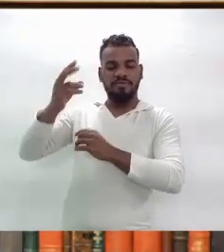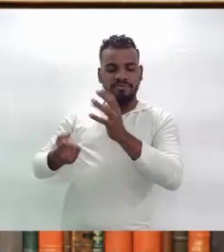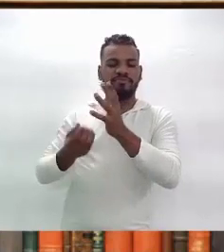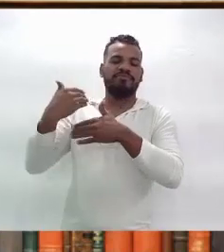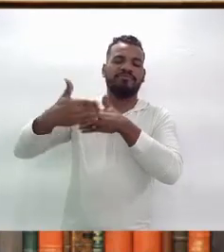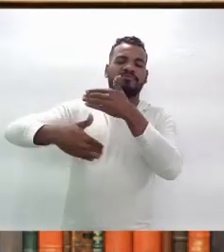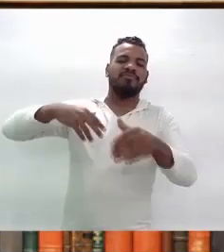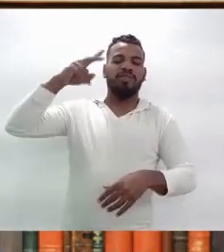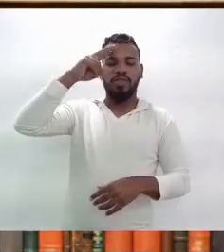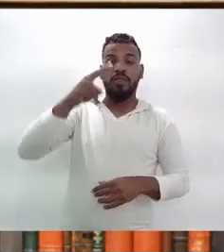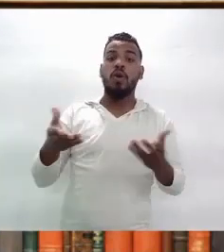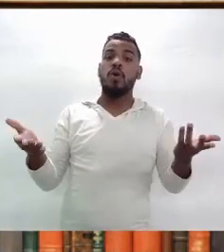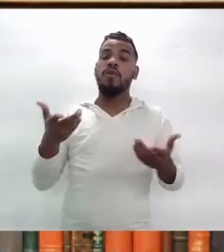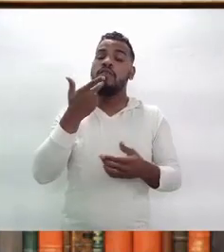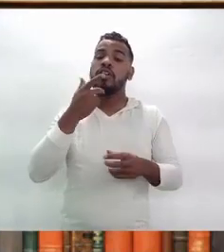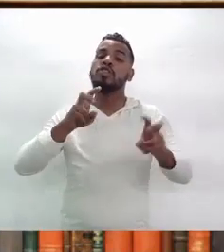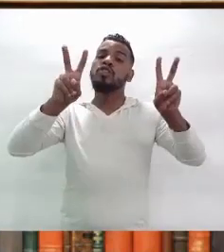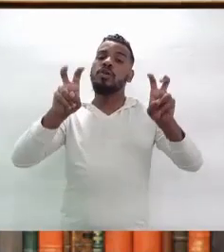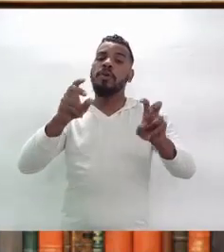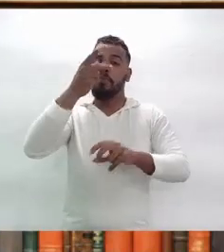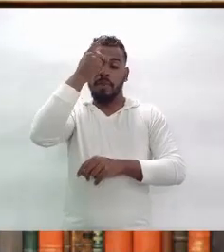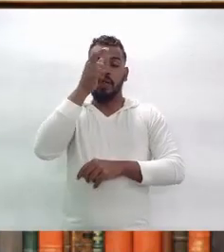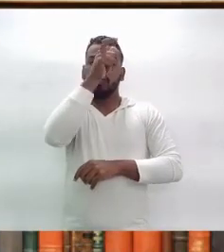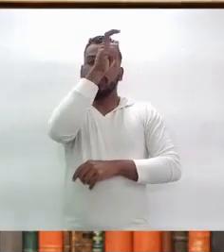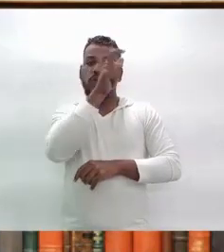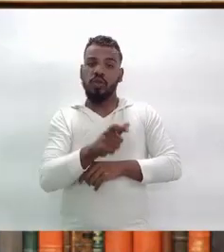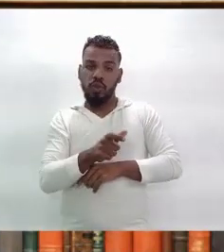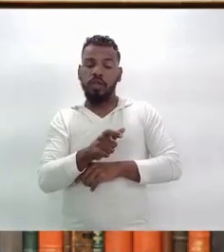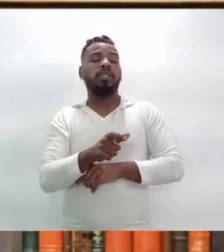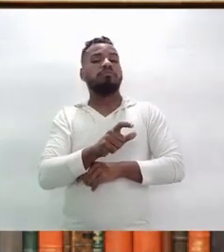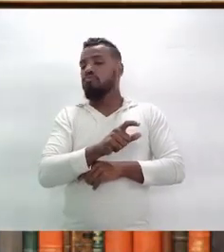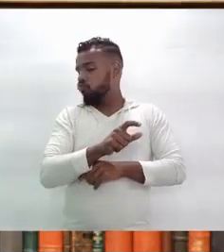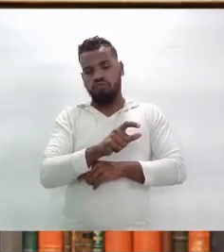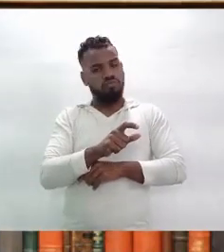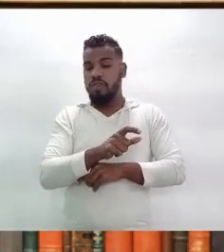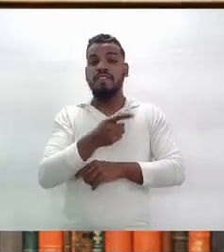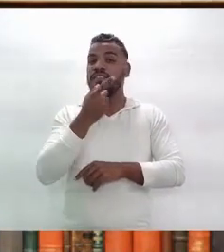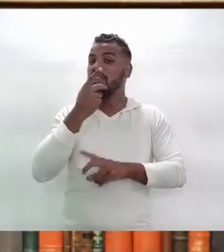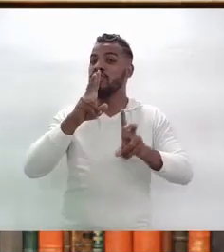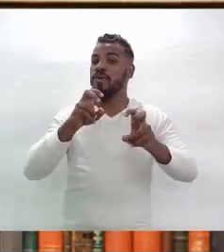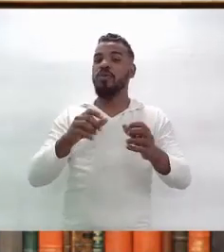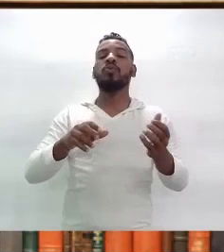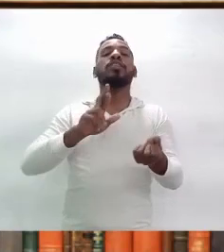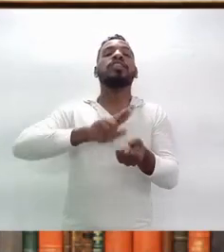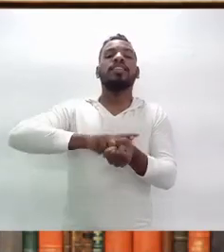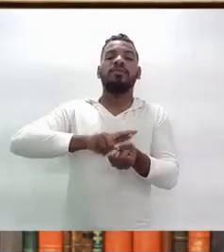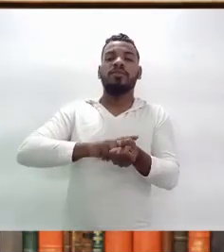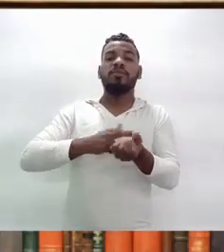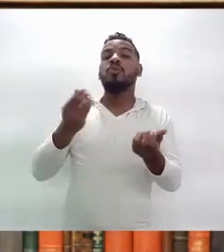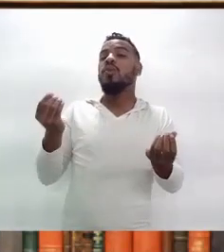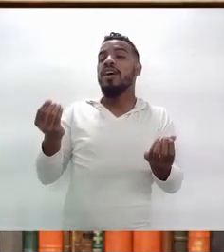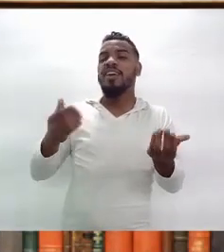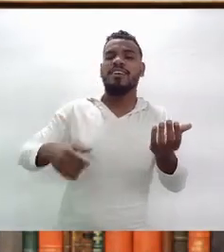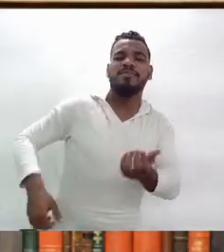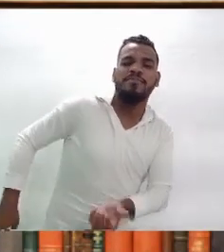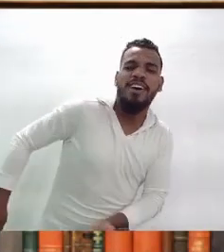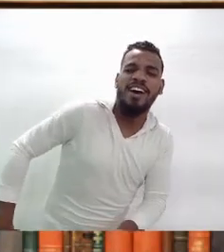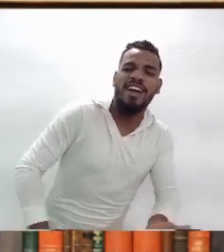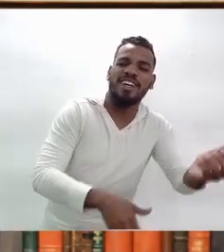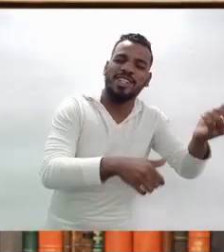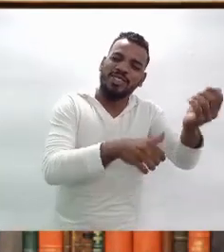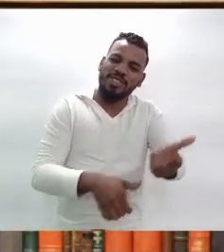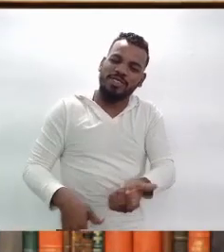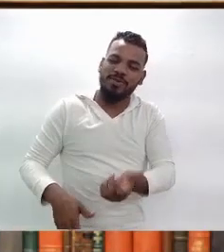vamos falar não de uma pessoa, e sim de um ritmo, de uma dança, o maracatu. O tema maracatu,